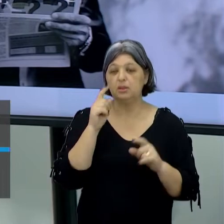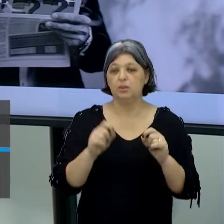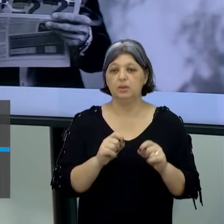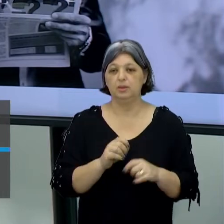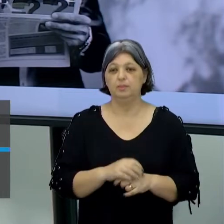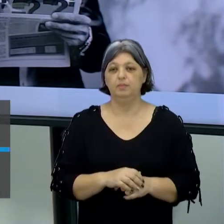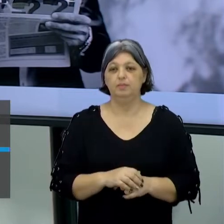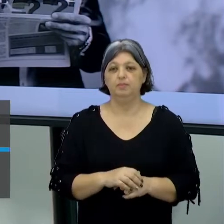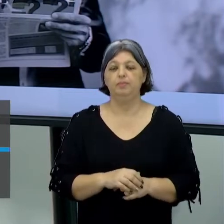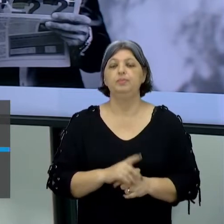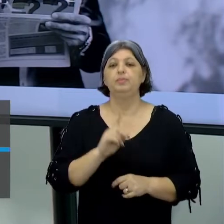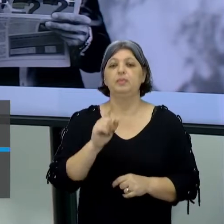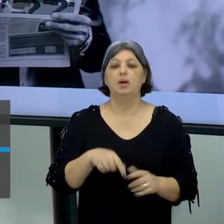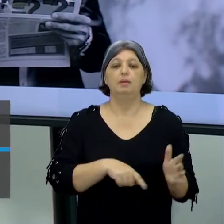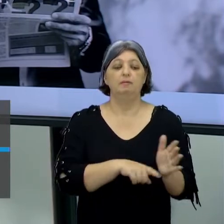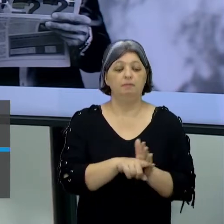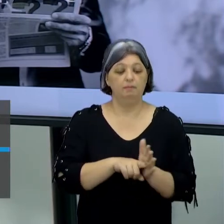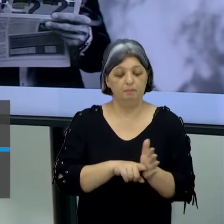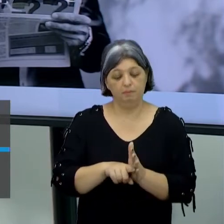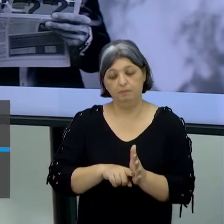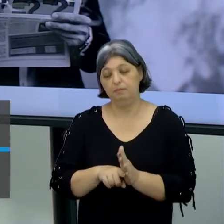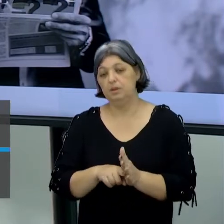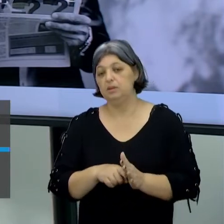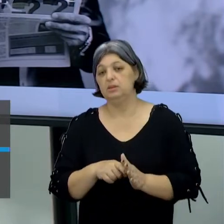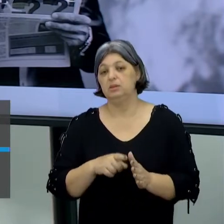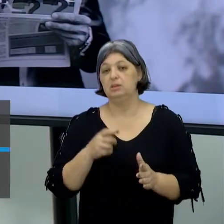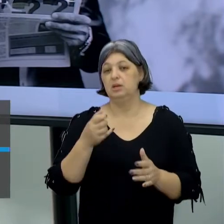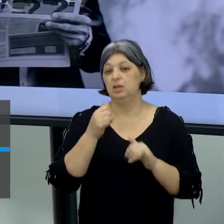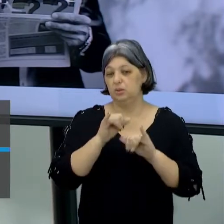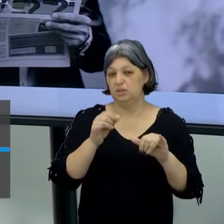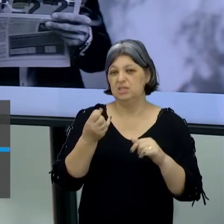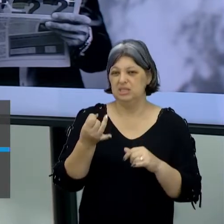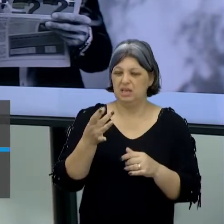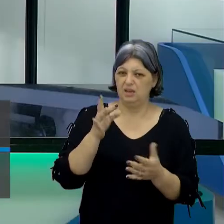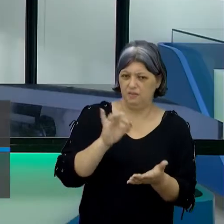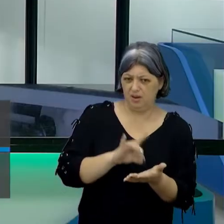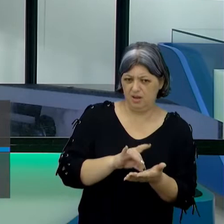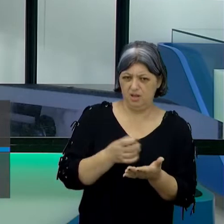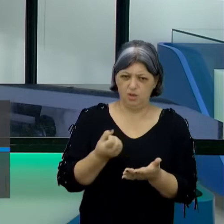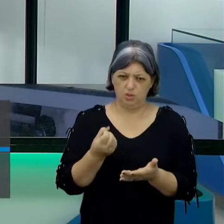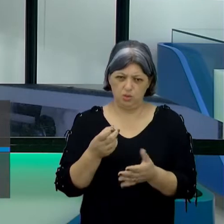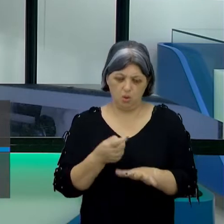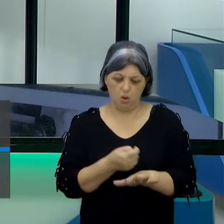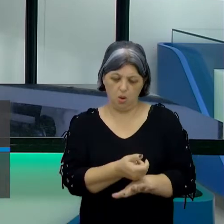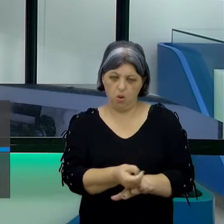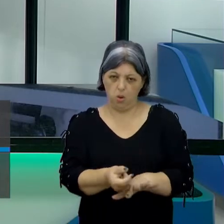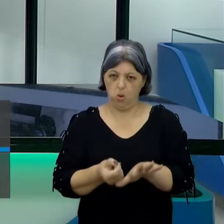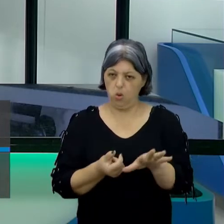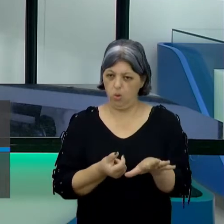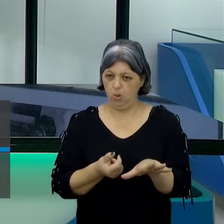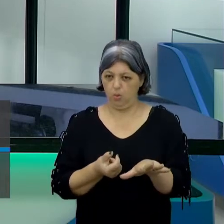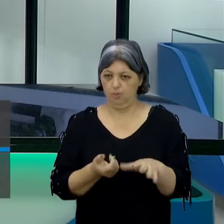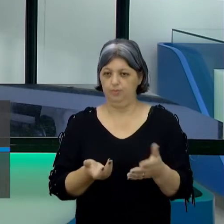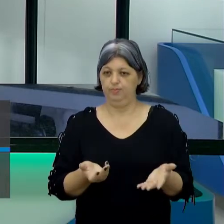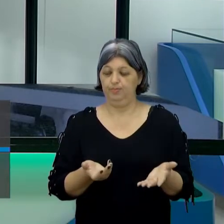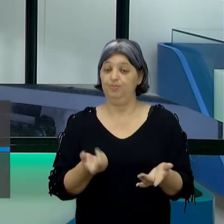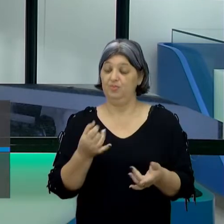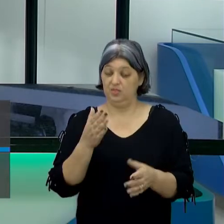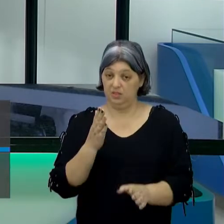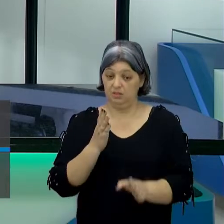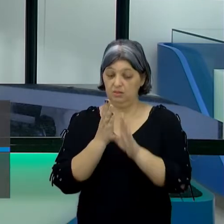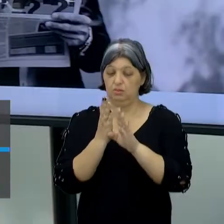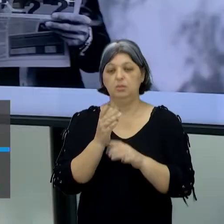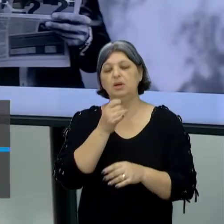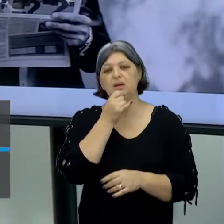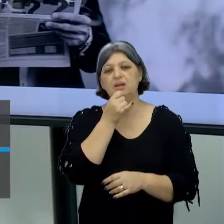é checar as notícias. Por exemplo, para evitar o que a gente estava falando agora há pouco, fake news. Quando você descobre, olha,